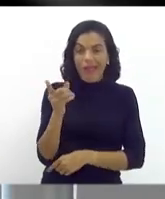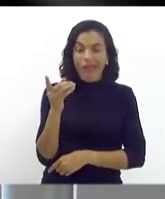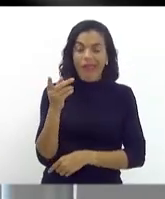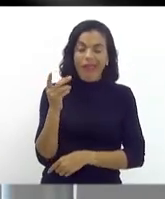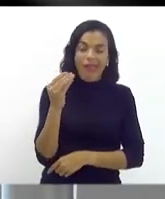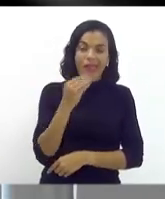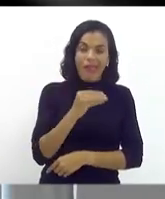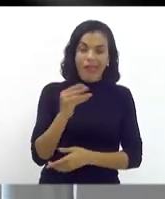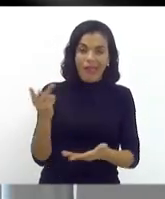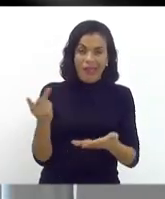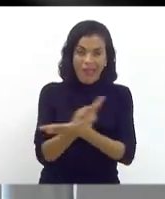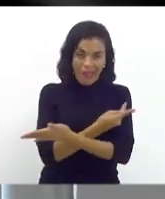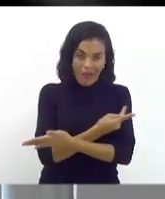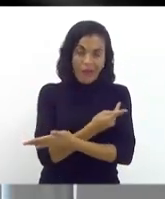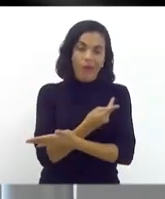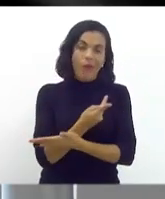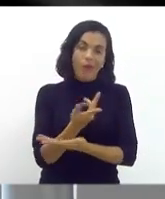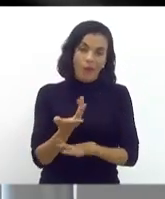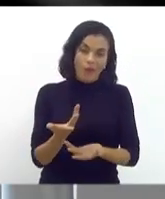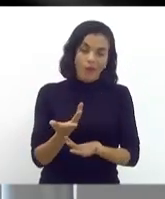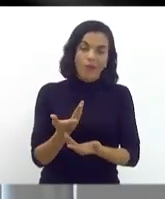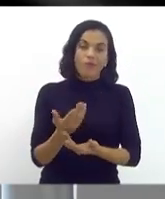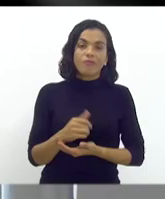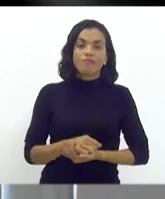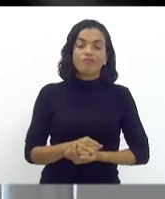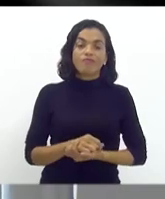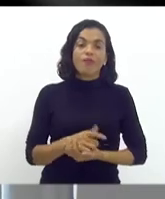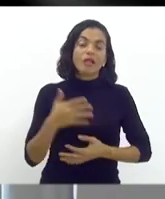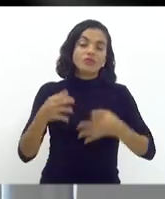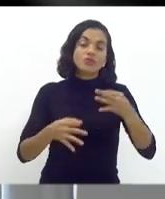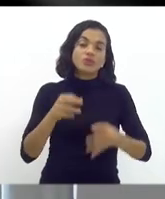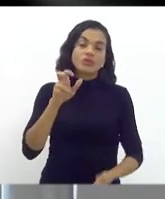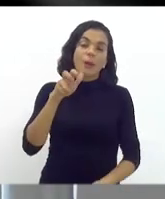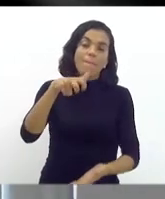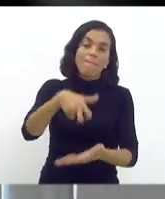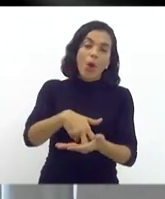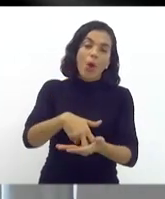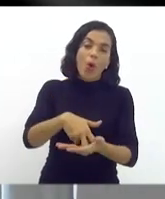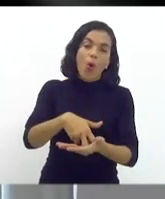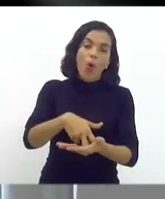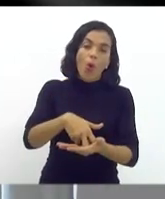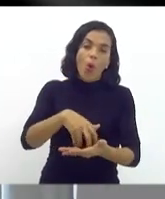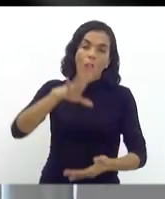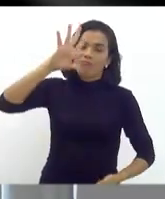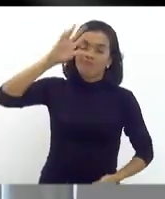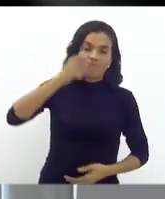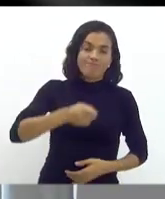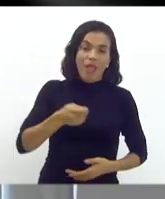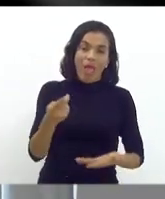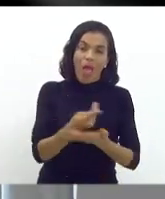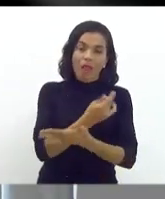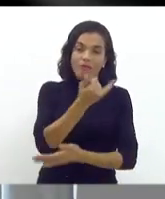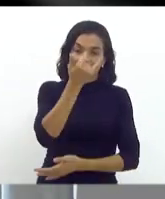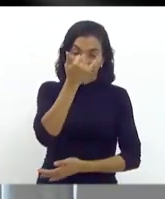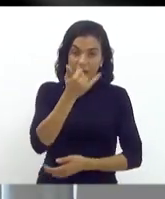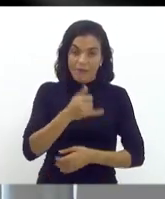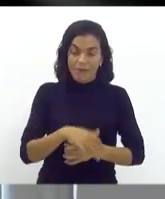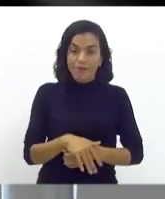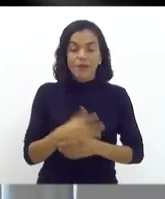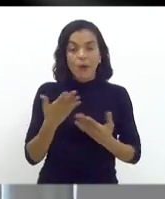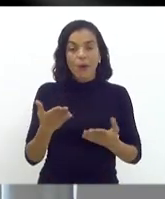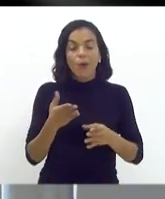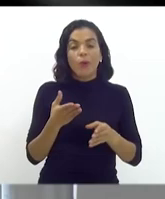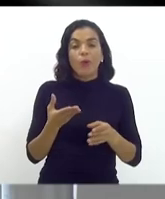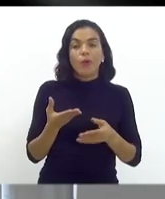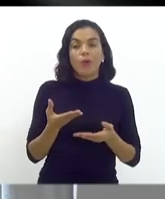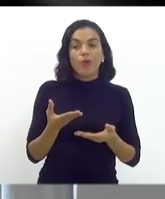de condenações o CNJ o Conselho Nacional de Justiça ele instalou